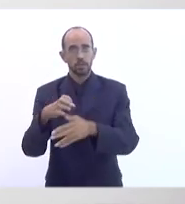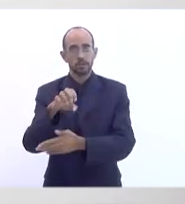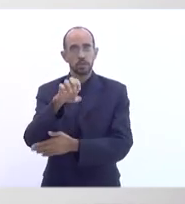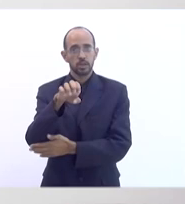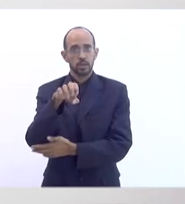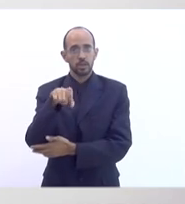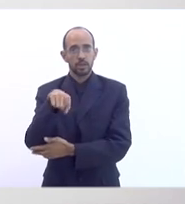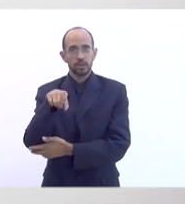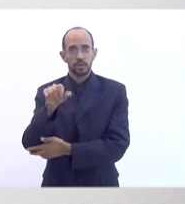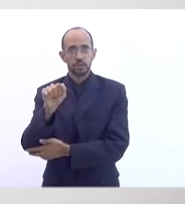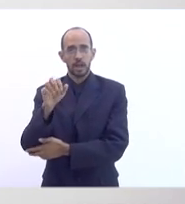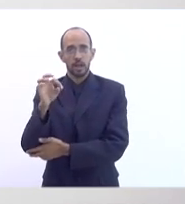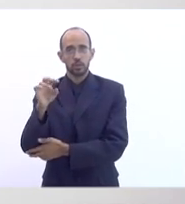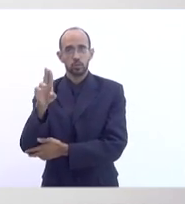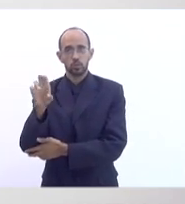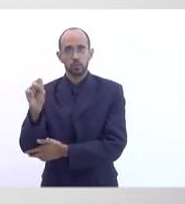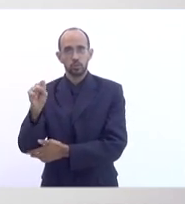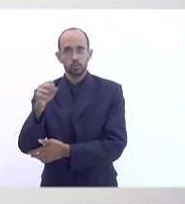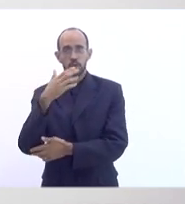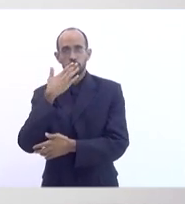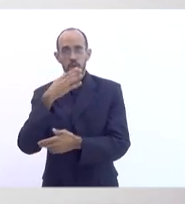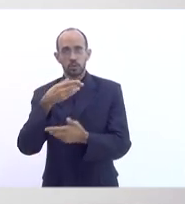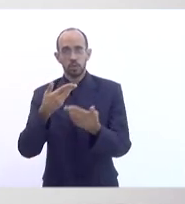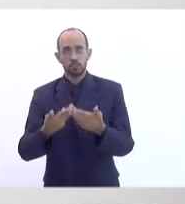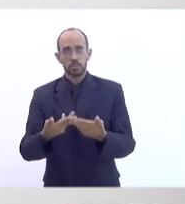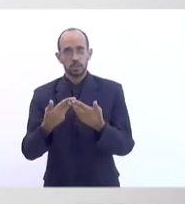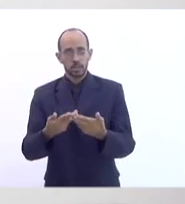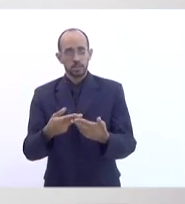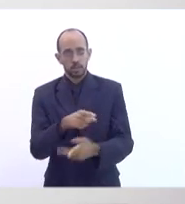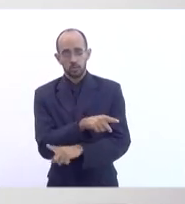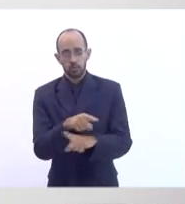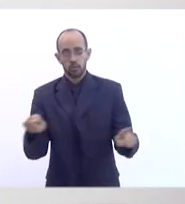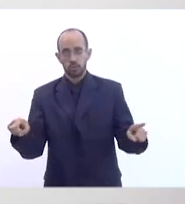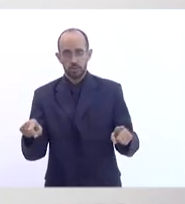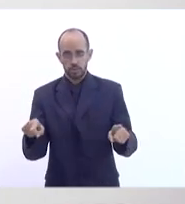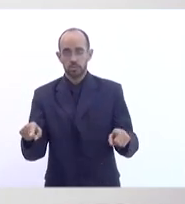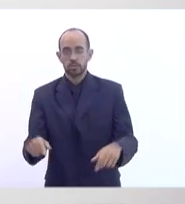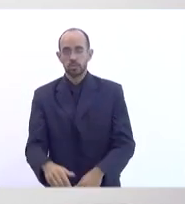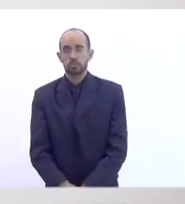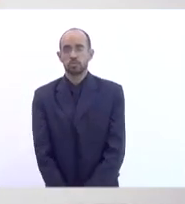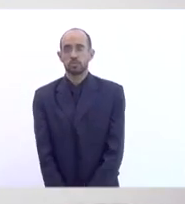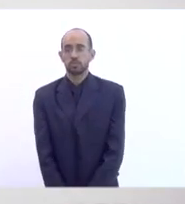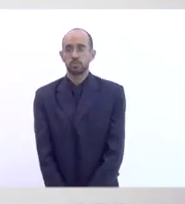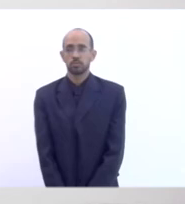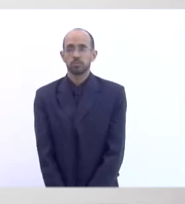então eu peço a paciência dos Senhores com relação a isso